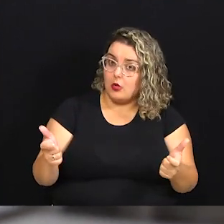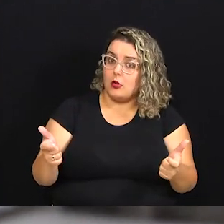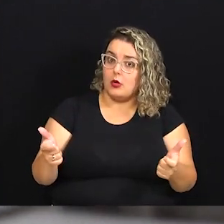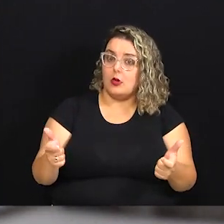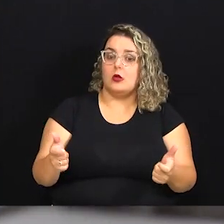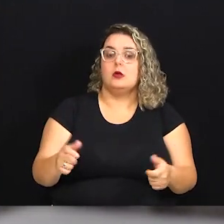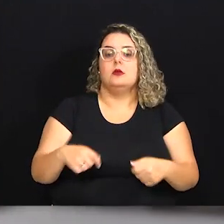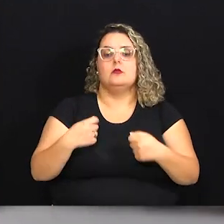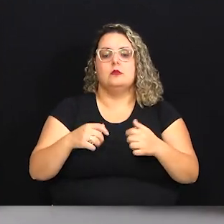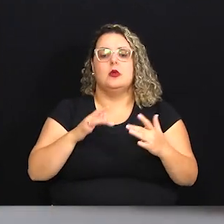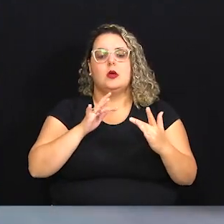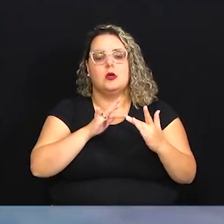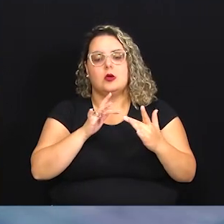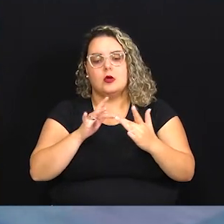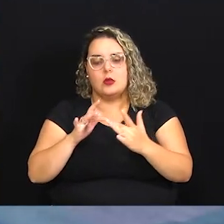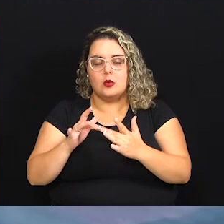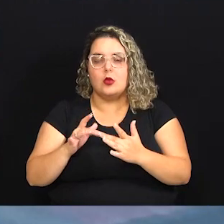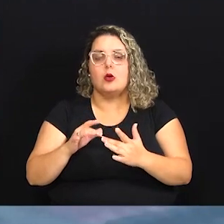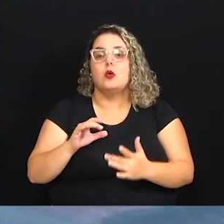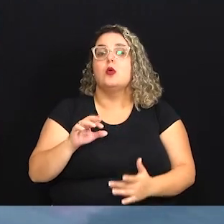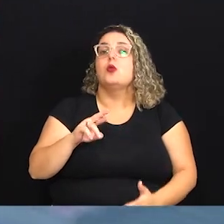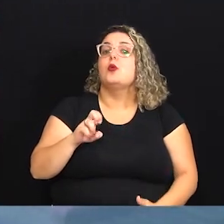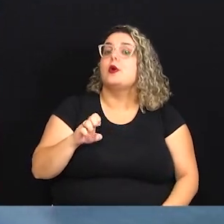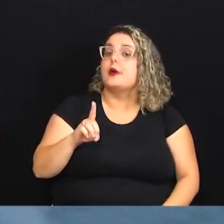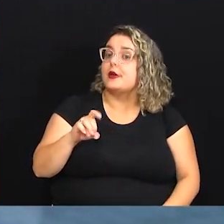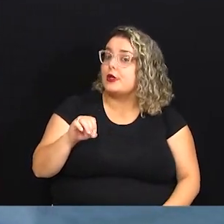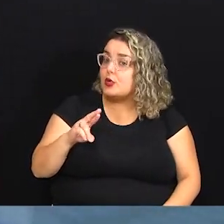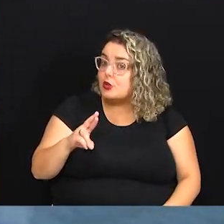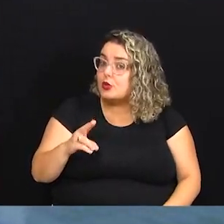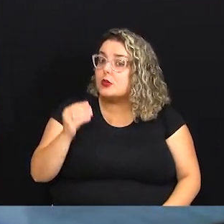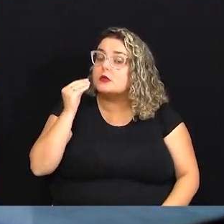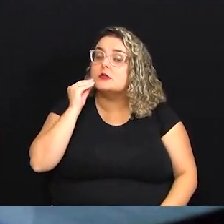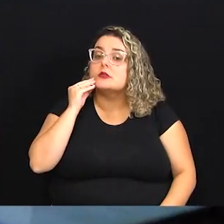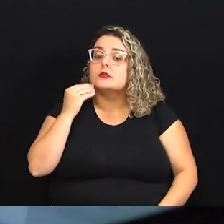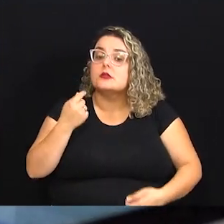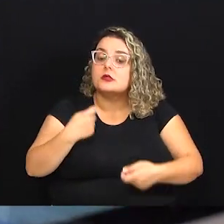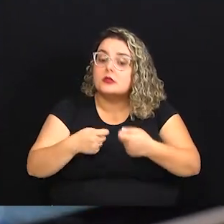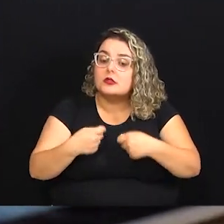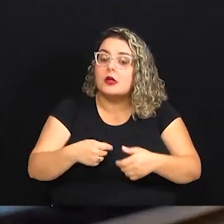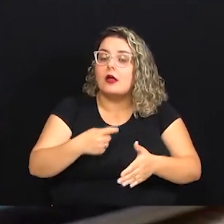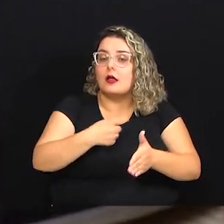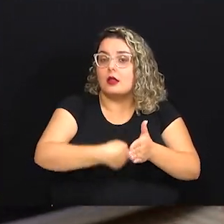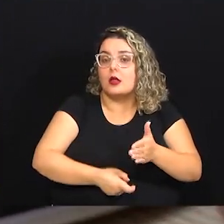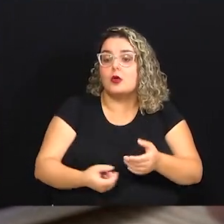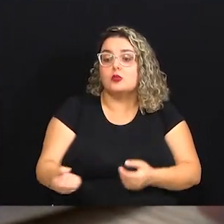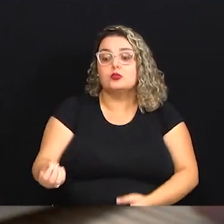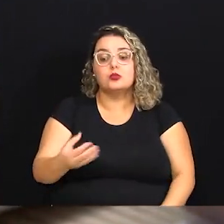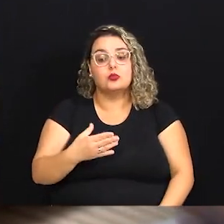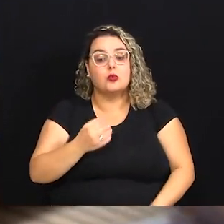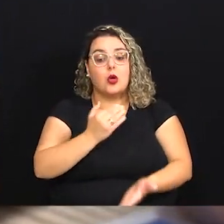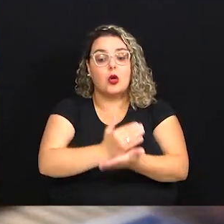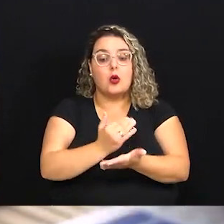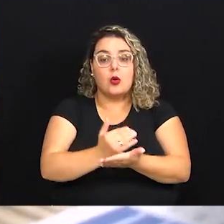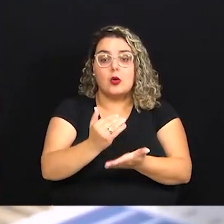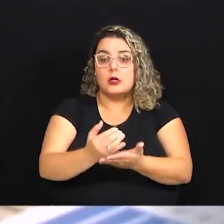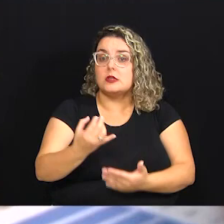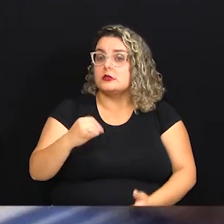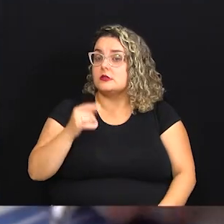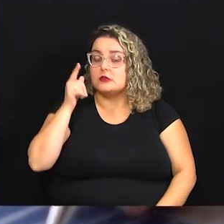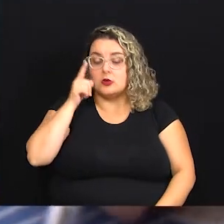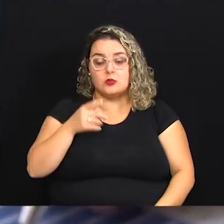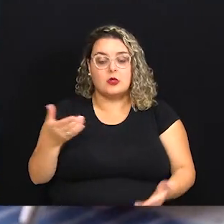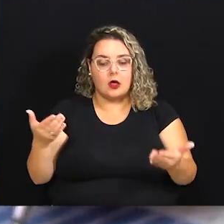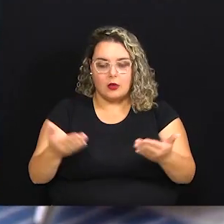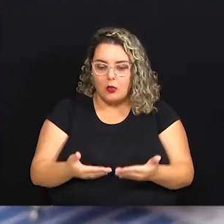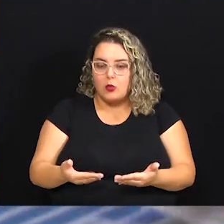maiores. Então, tem que entrar em contato com o credor, tentar negociar a taxa, montar um novo parcelamento, se não couber no